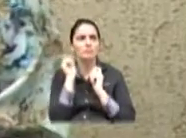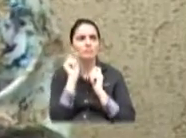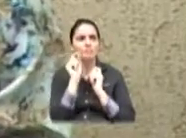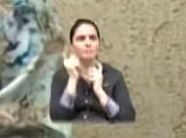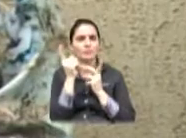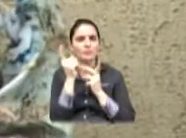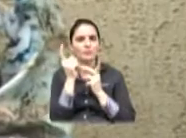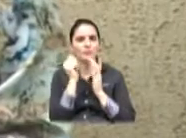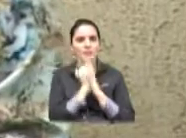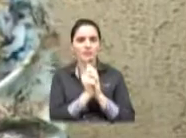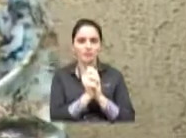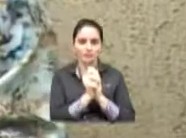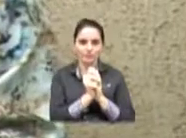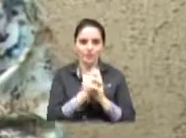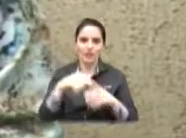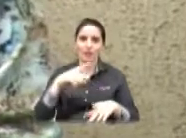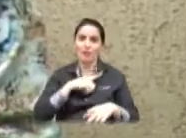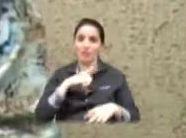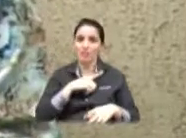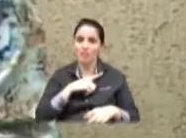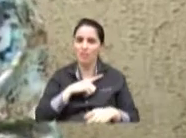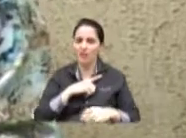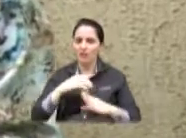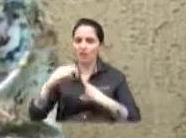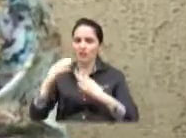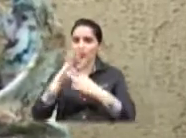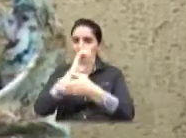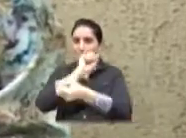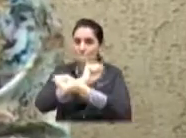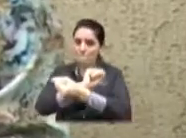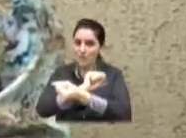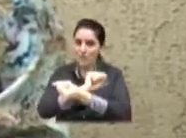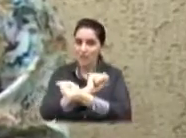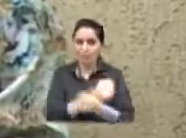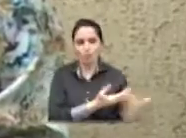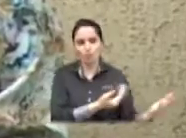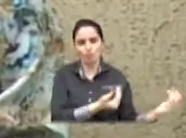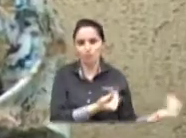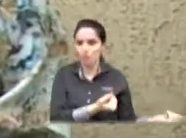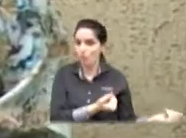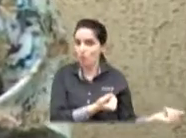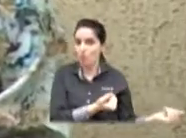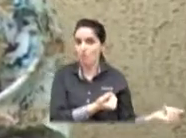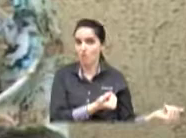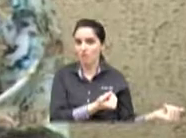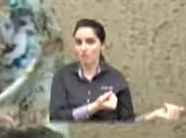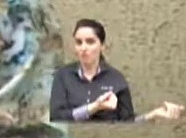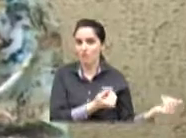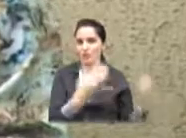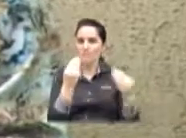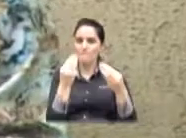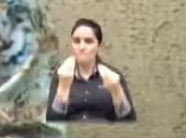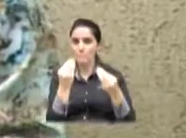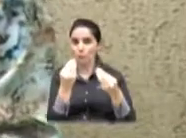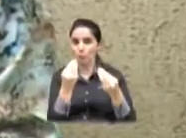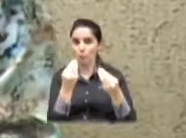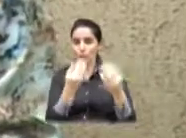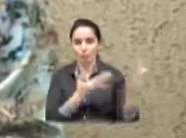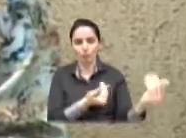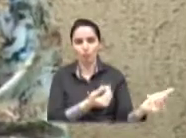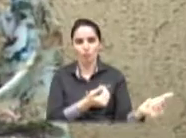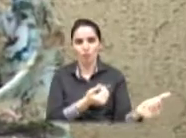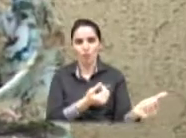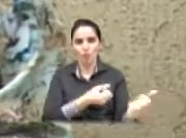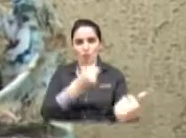lotados temos fundação casa lotada temos infrações menores no tráfico e o